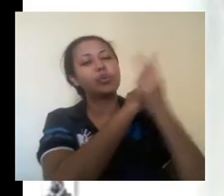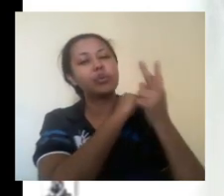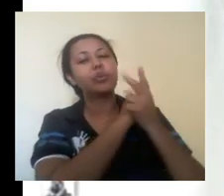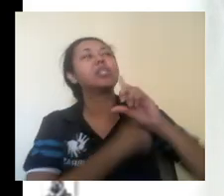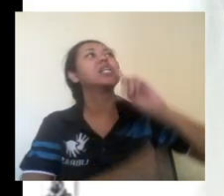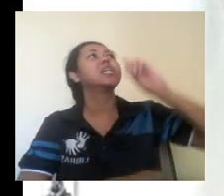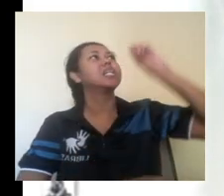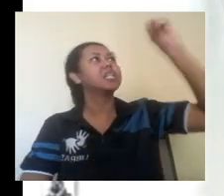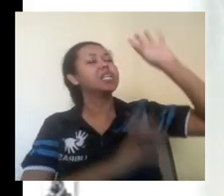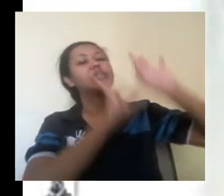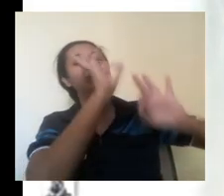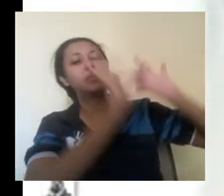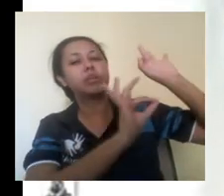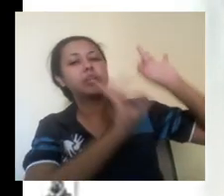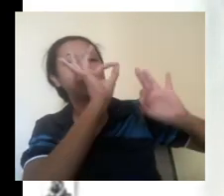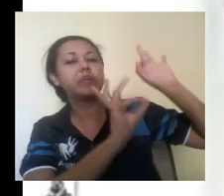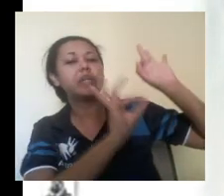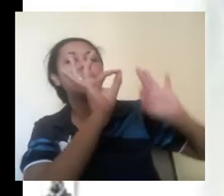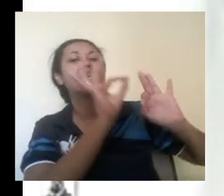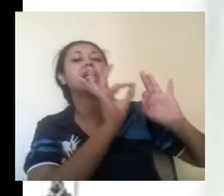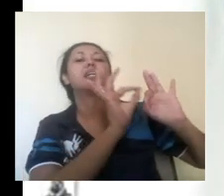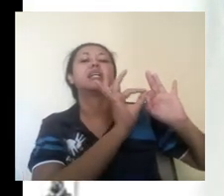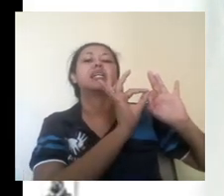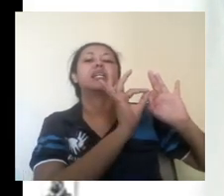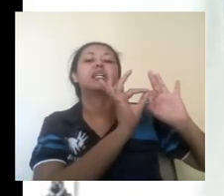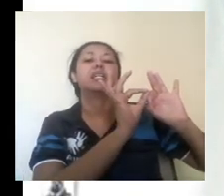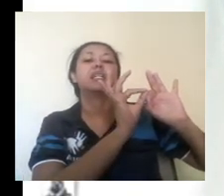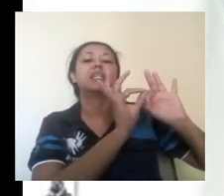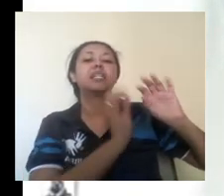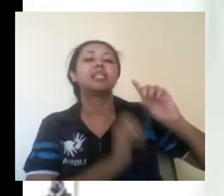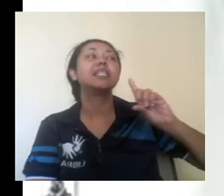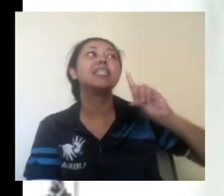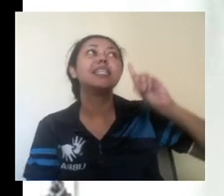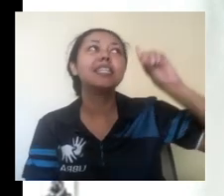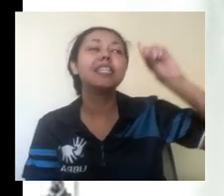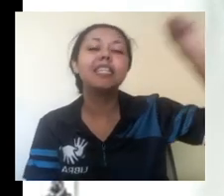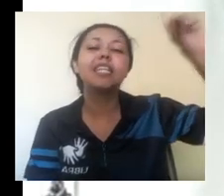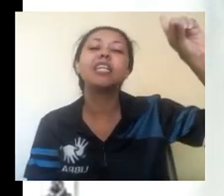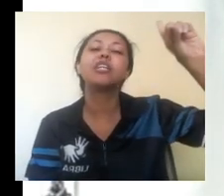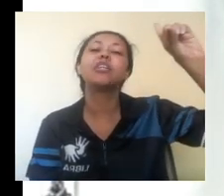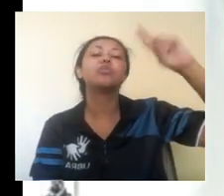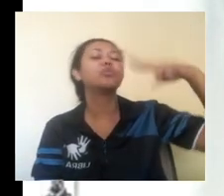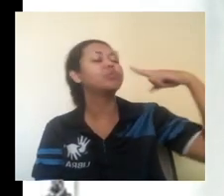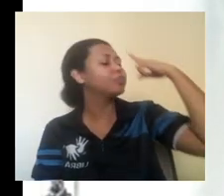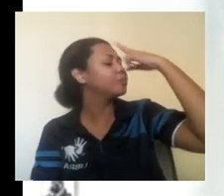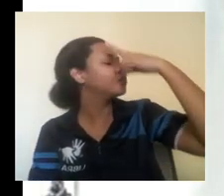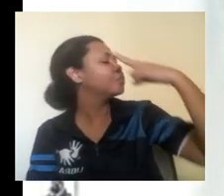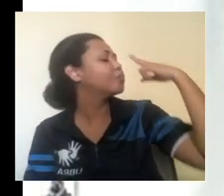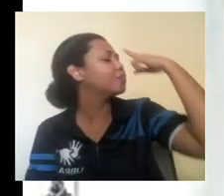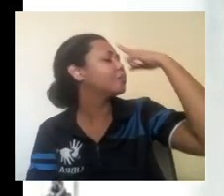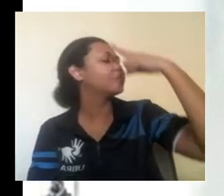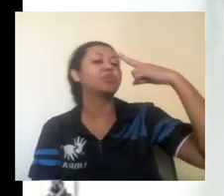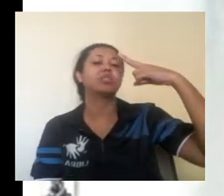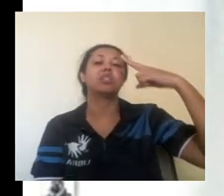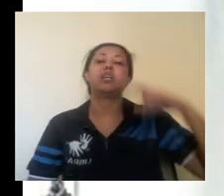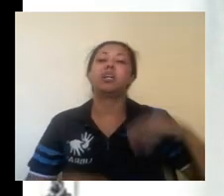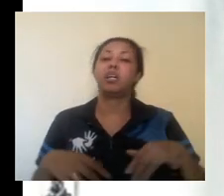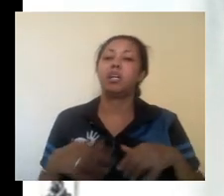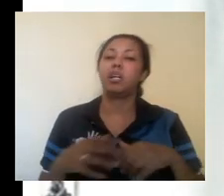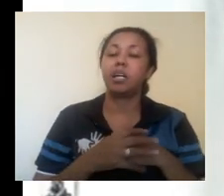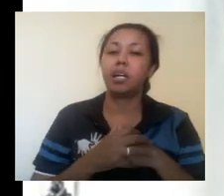no tempo de Deus, ele quer que eu e você, quer estejamos empurrando um carrinho de criança, veja aí onde é que você